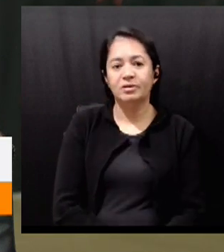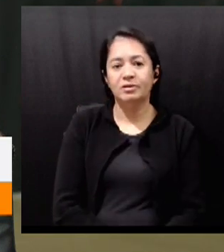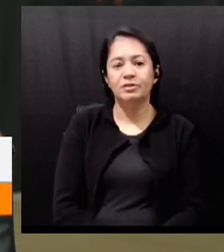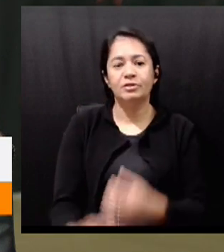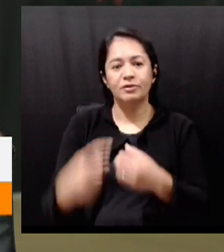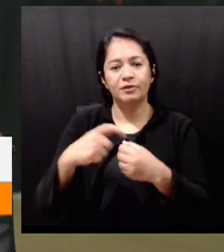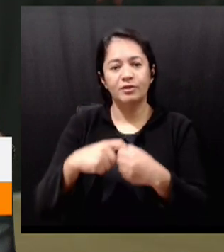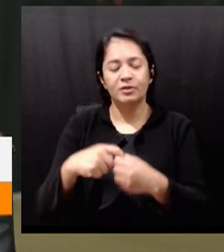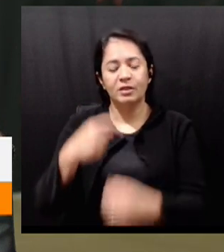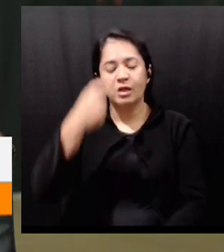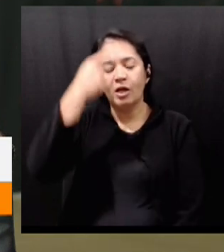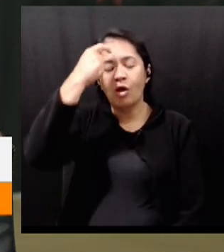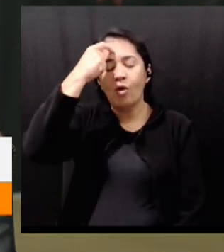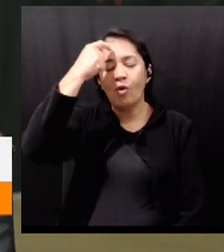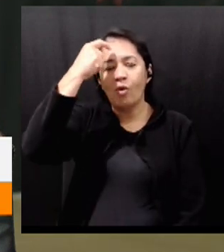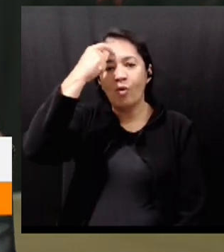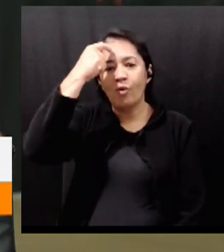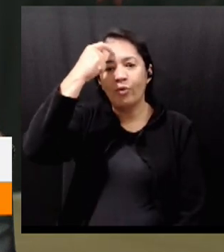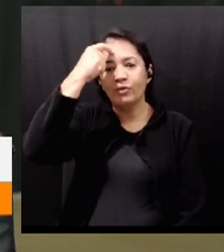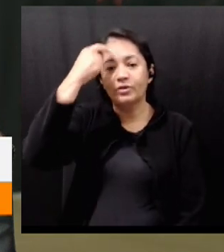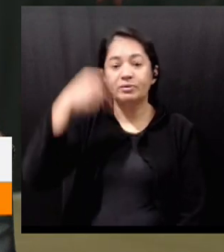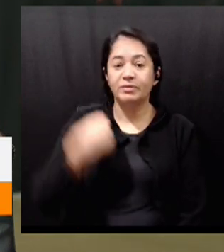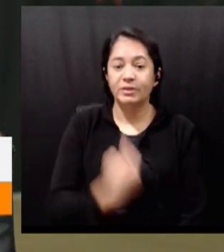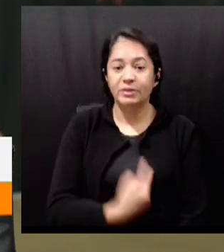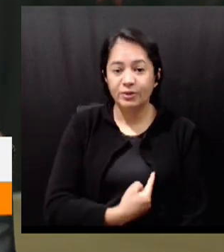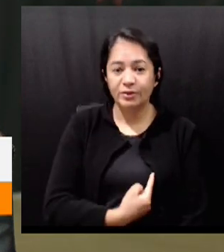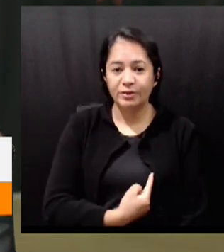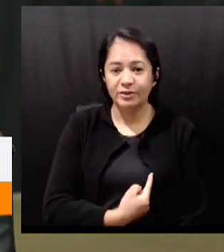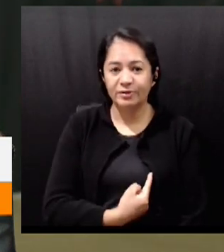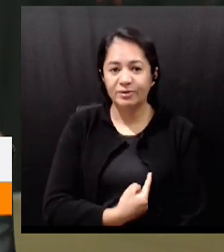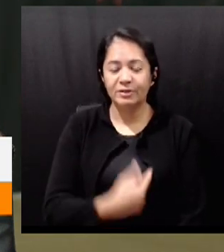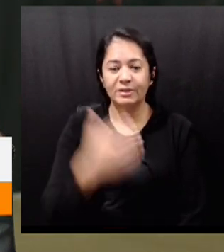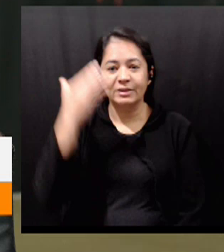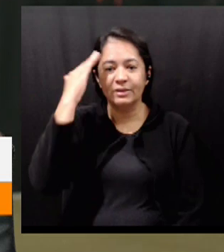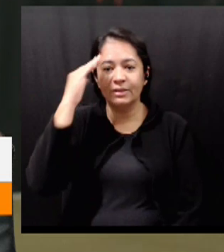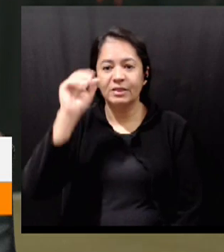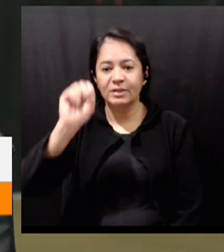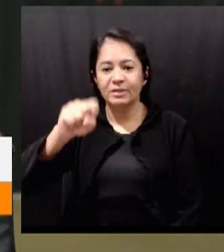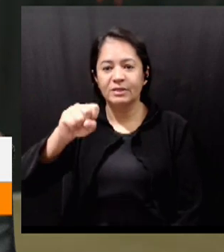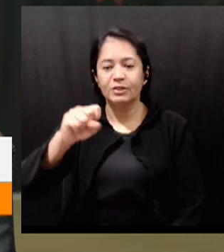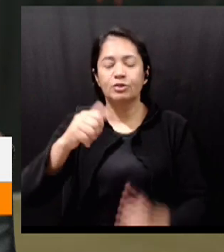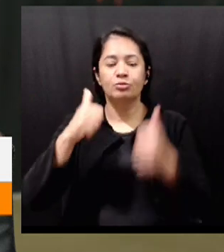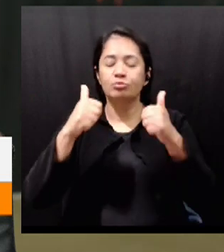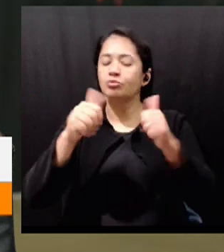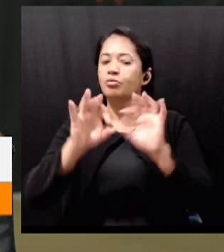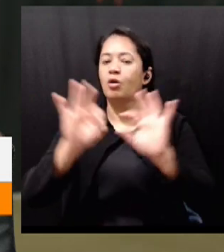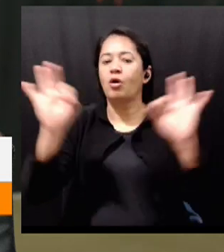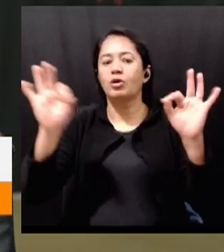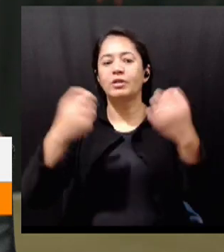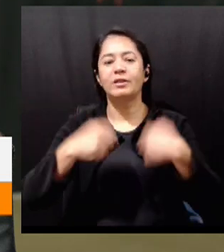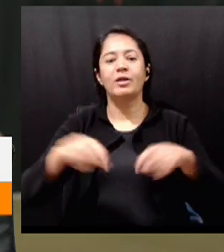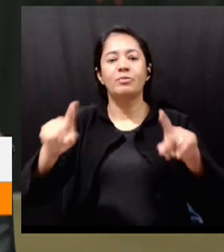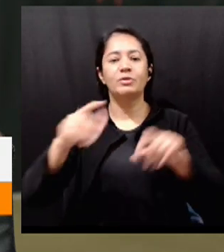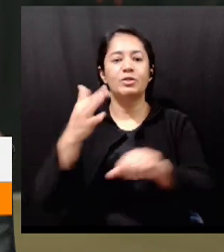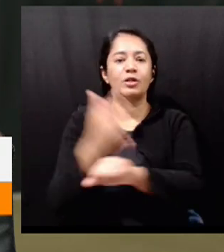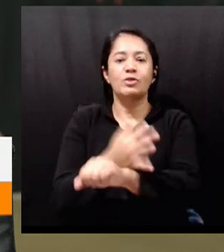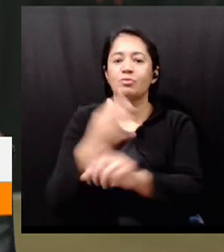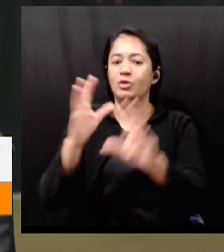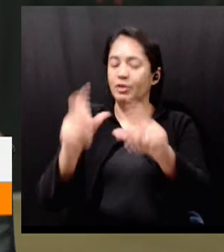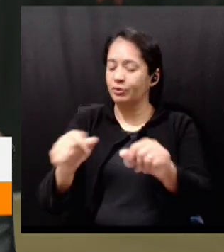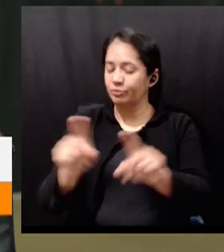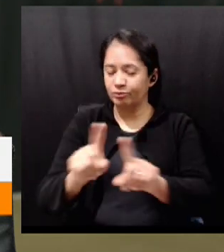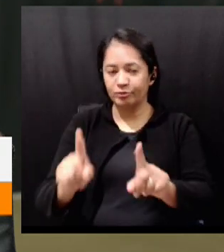para nós e entender que sim, tá tudo bem, a gente não precisa dar conta de tudo e a gente precisa